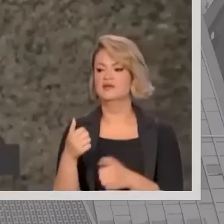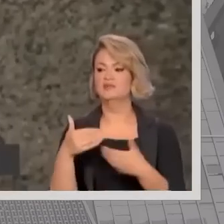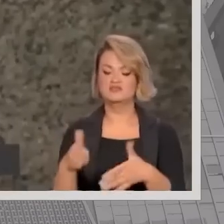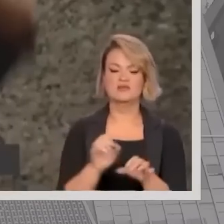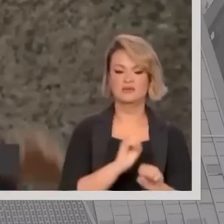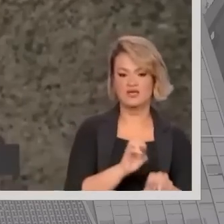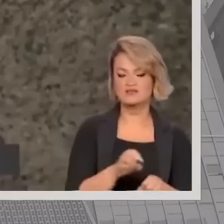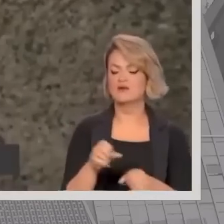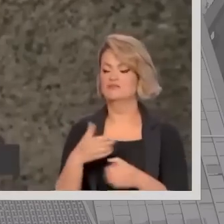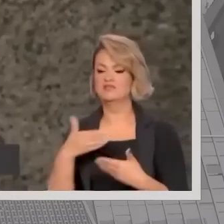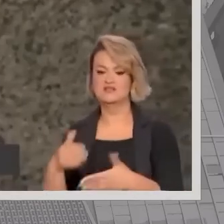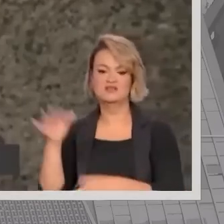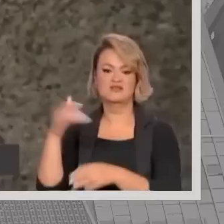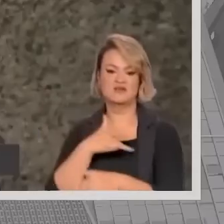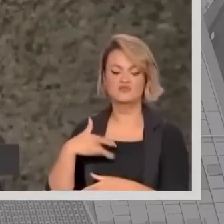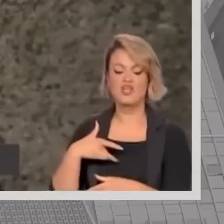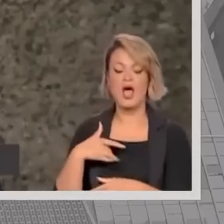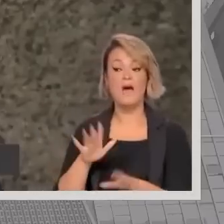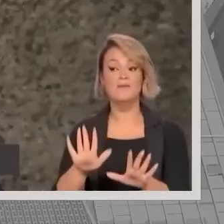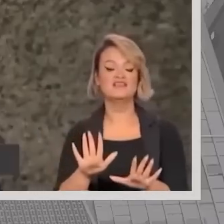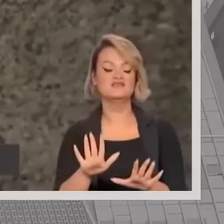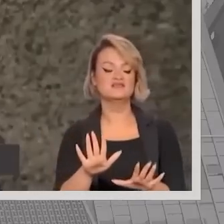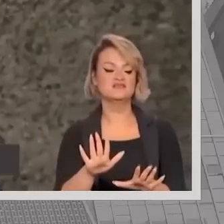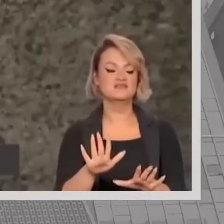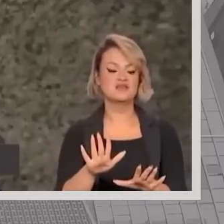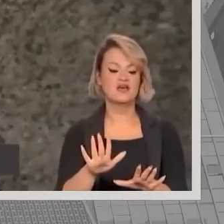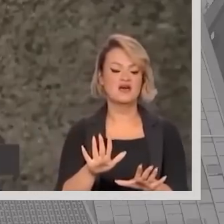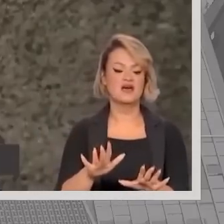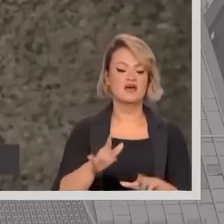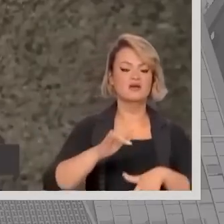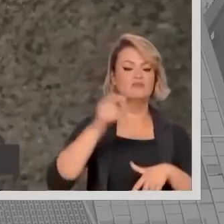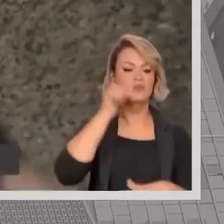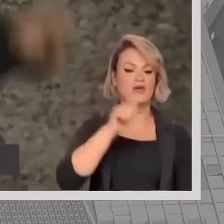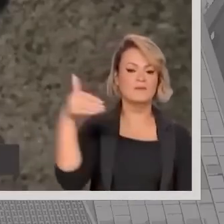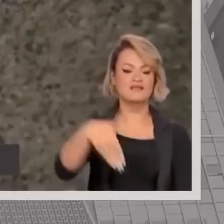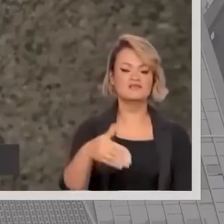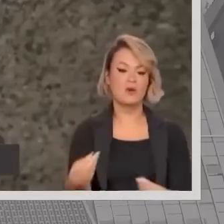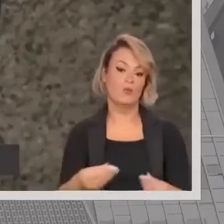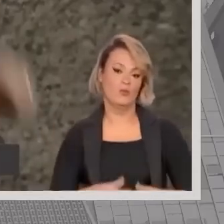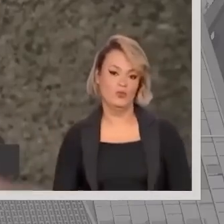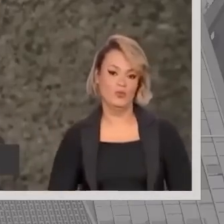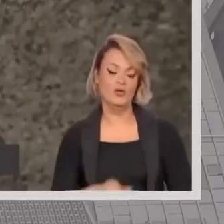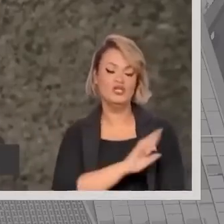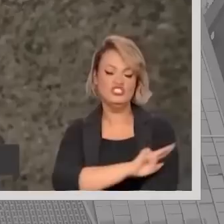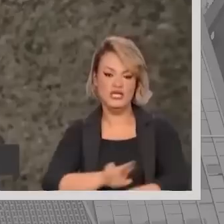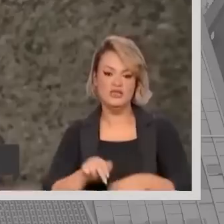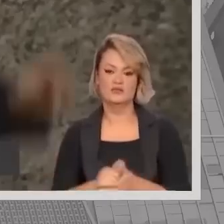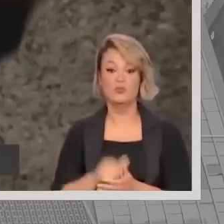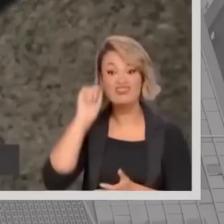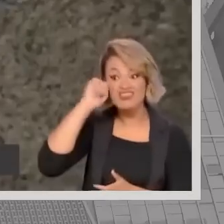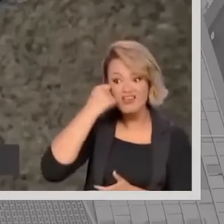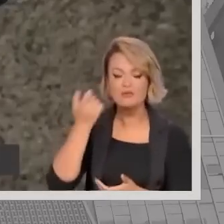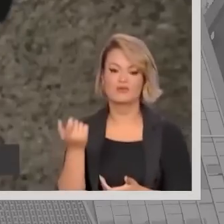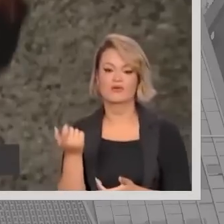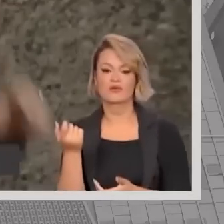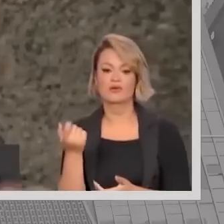público seja cortado. Posso lhe dar uma listinha. A gente pode tirar... Eita lá. Pega essa lista aí,